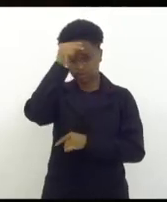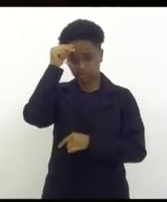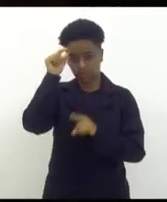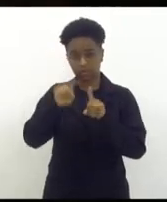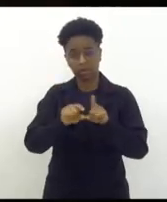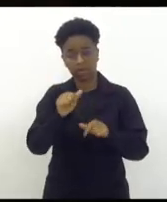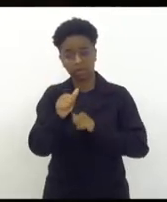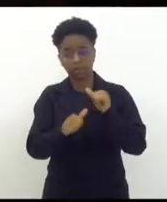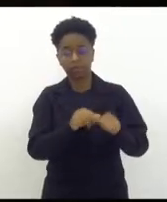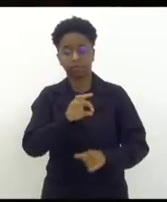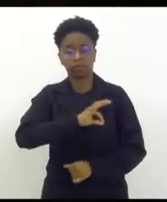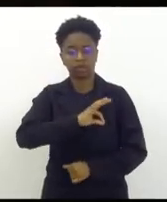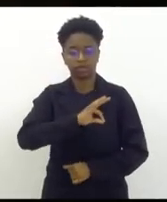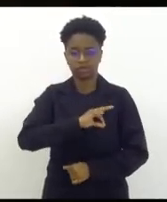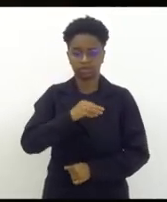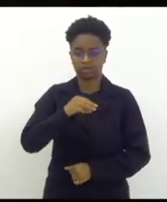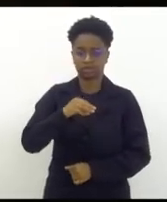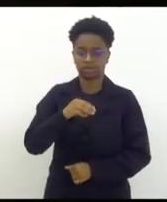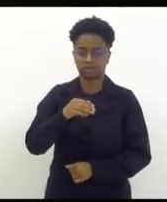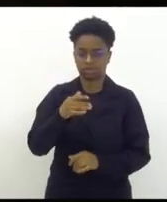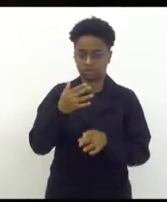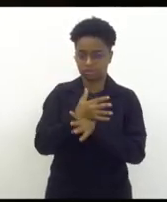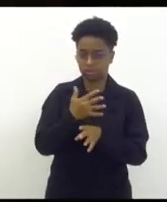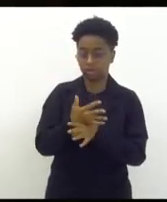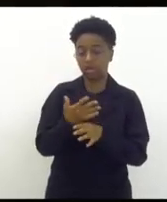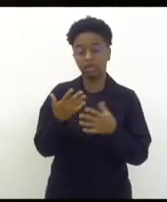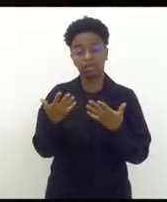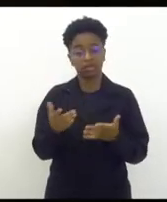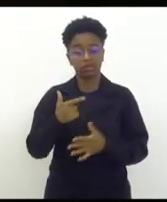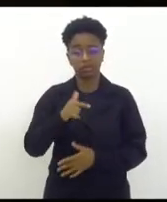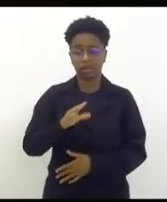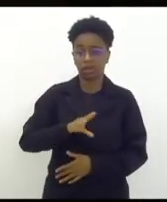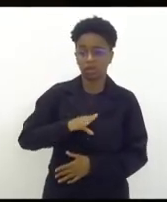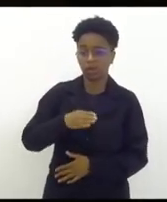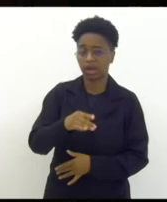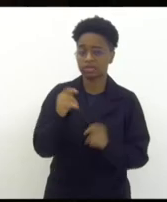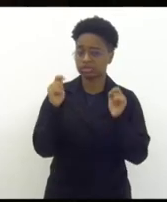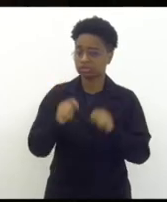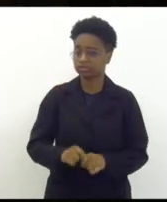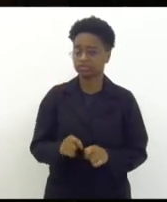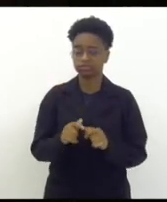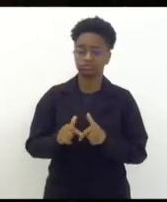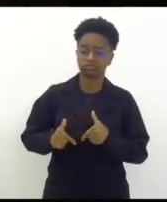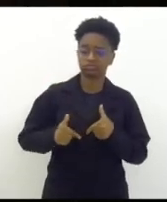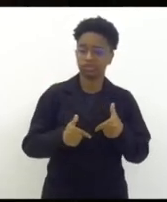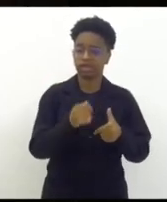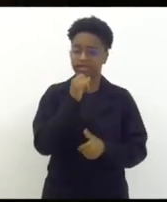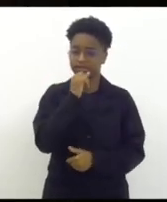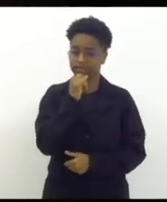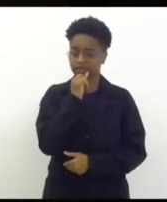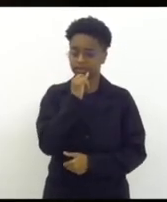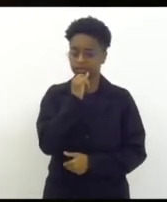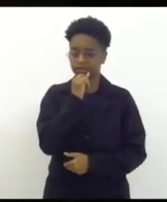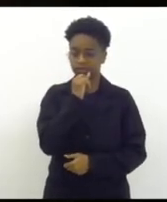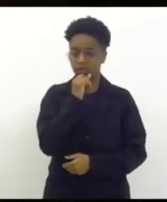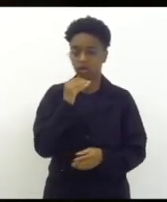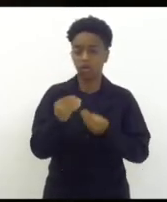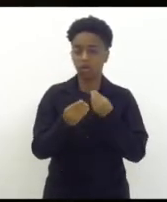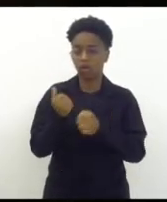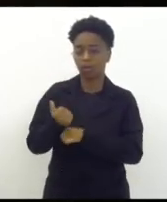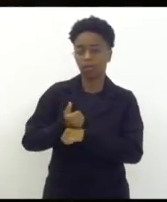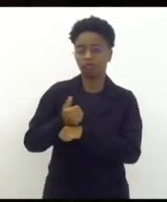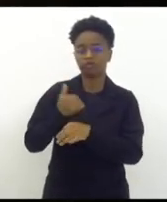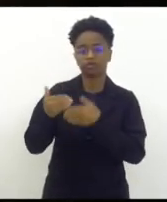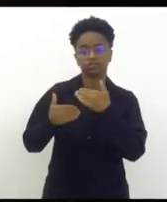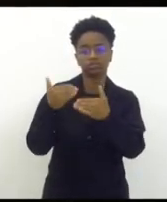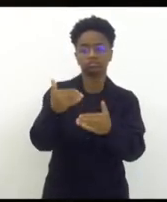em polícia municipal não tenha coragem e a competência de enfrentar a questão por exemplo da carreira da